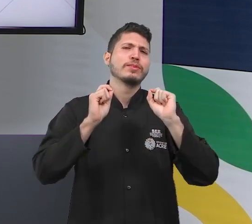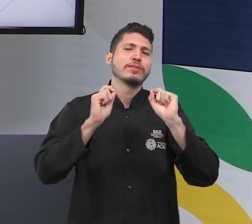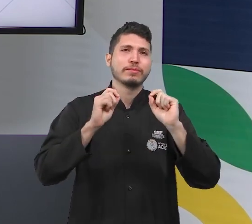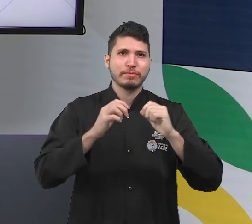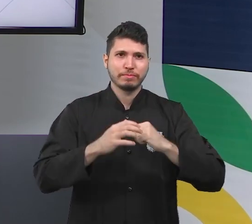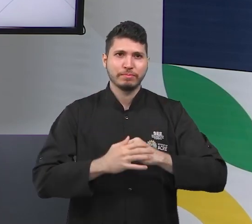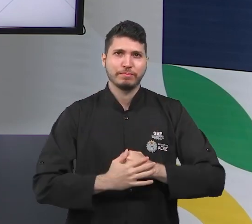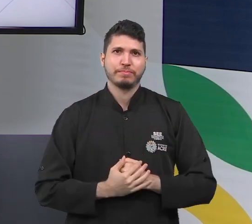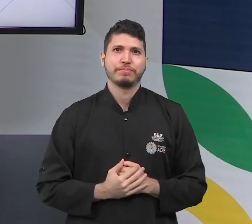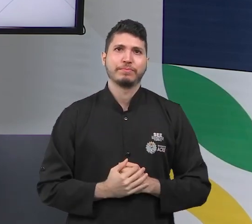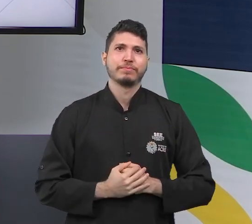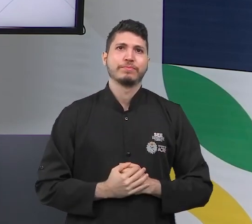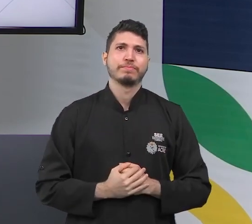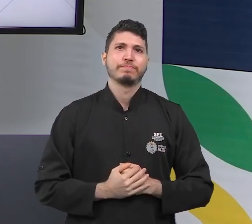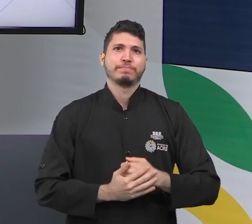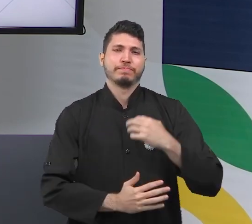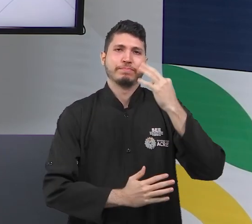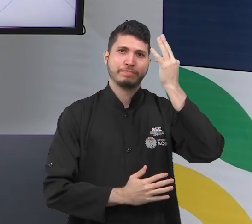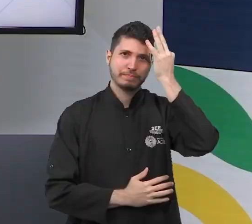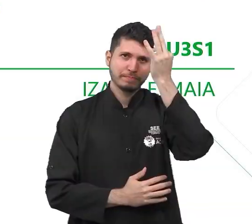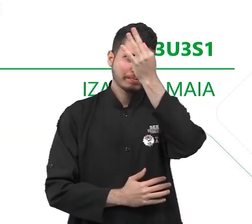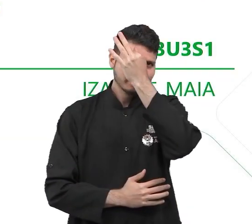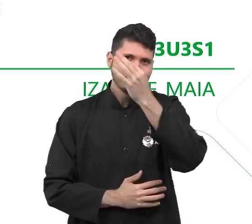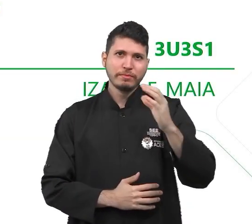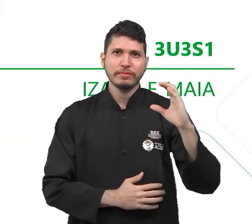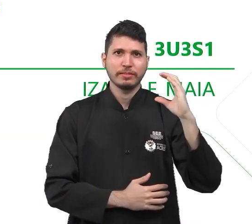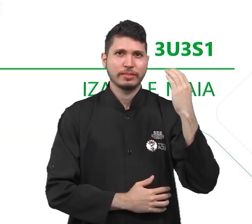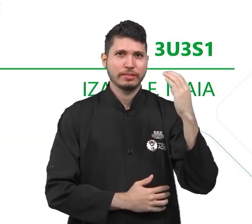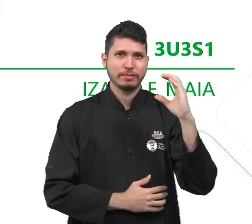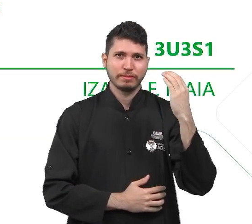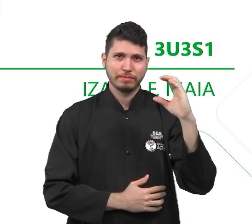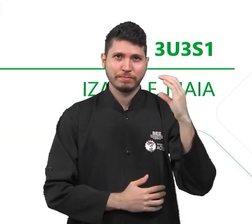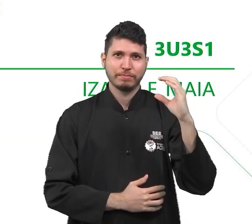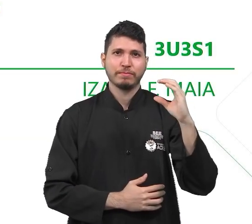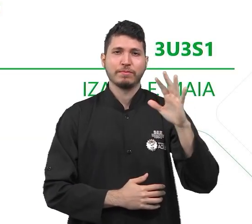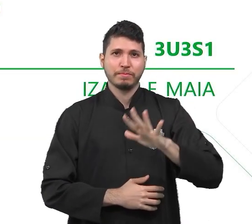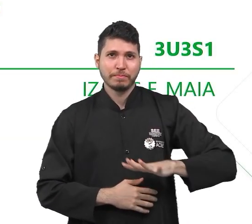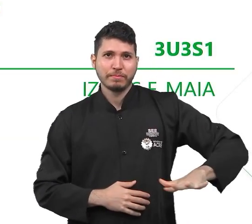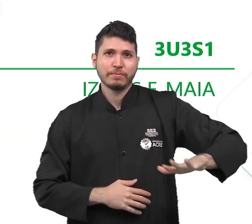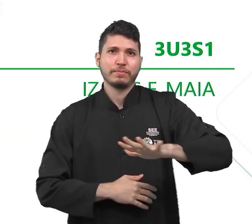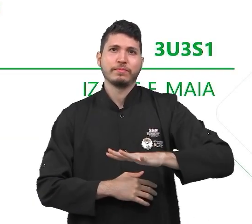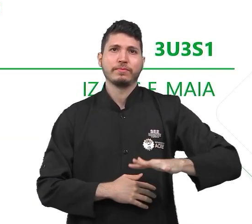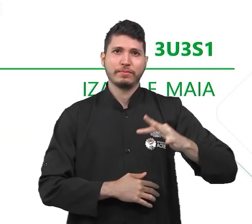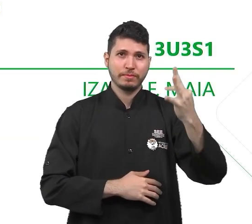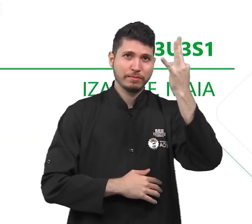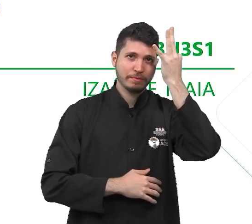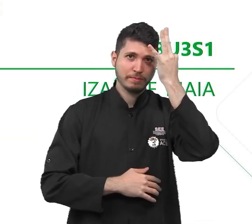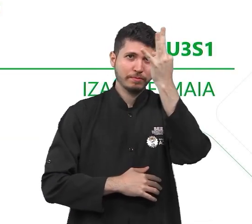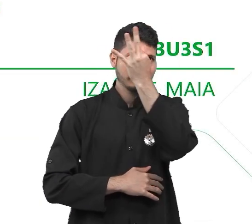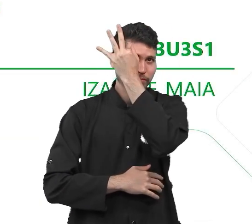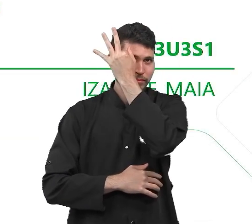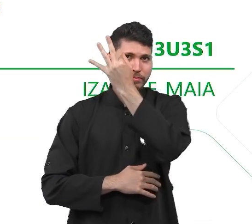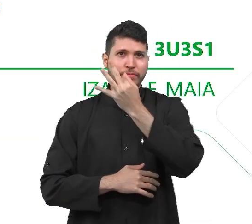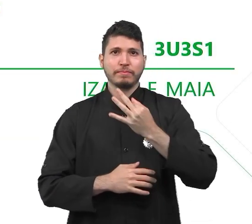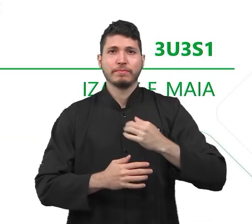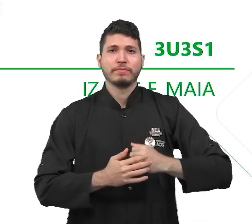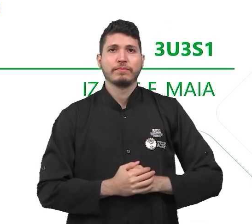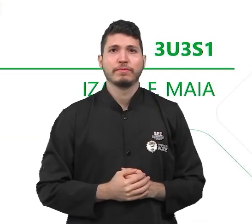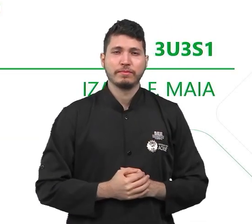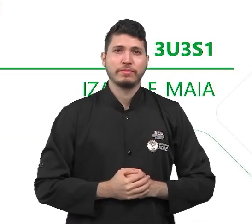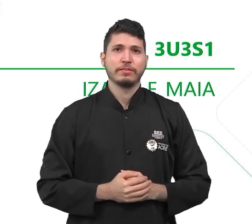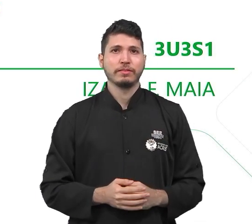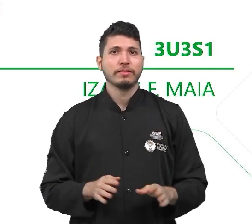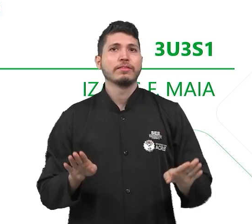da filosofia da ciência, como área da filosofia, logicamente, mas também